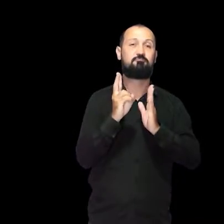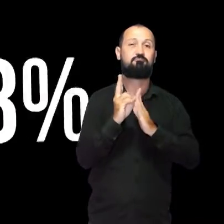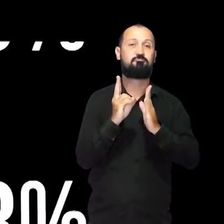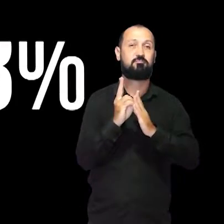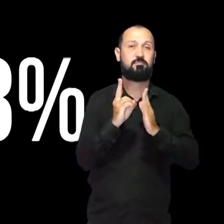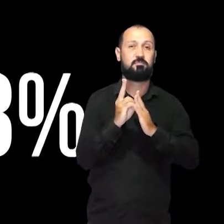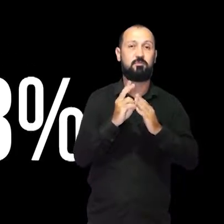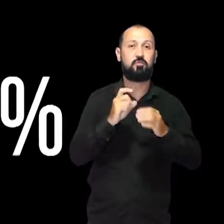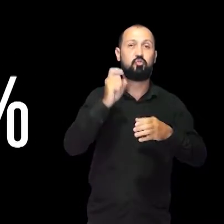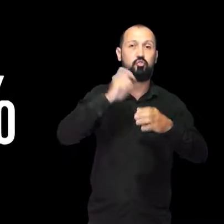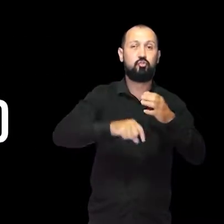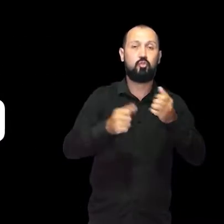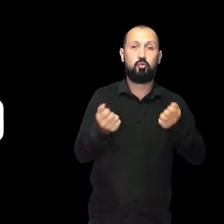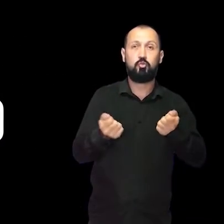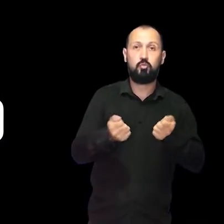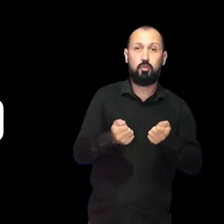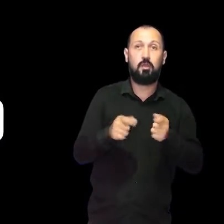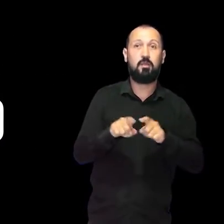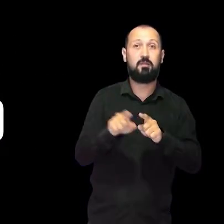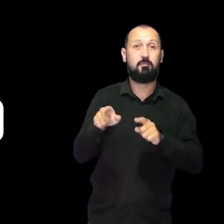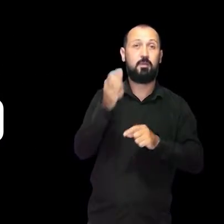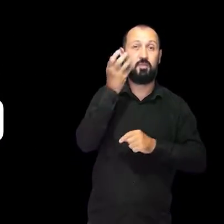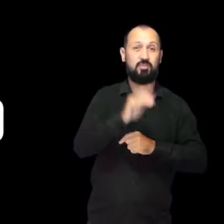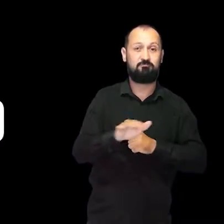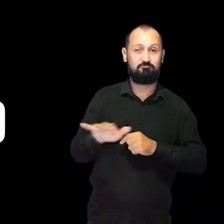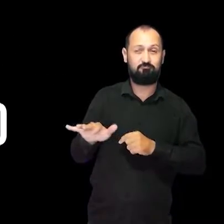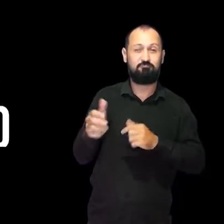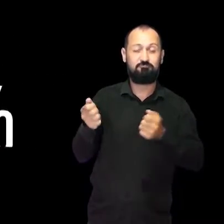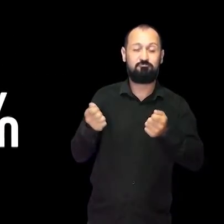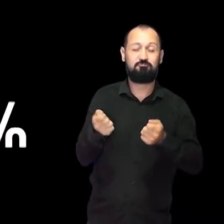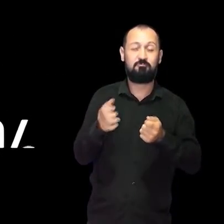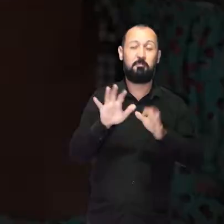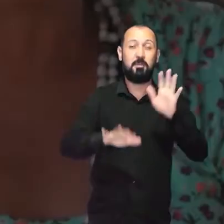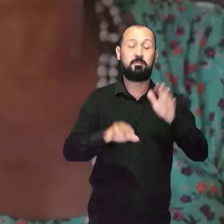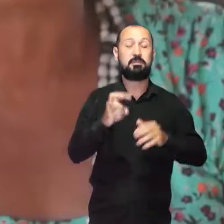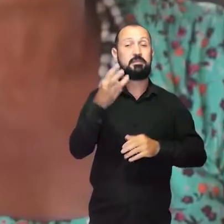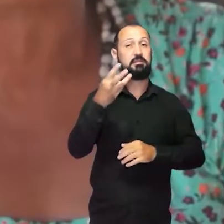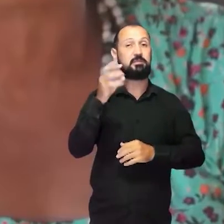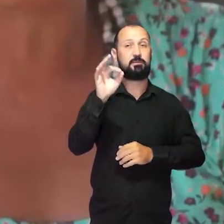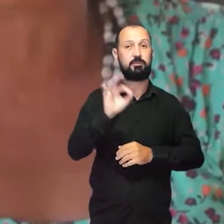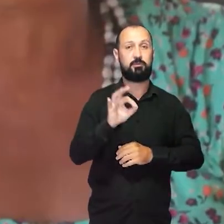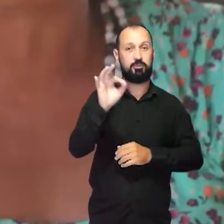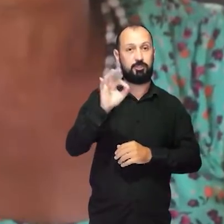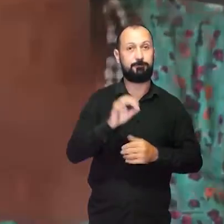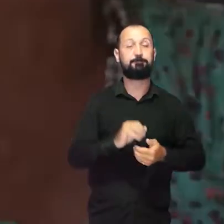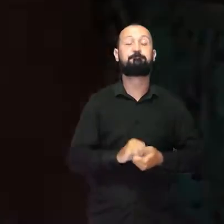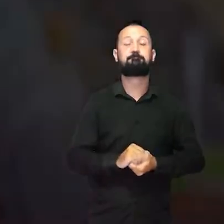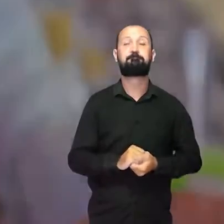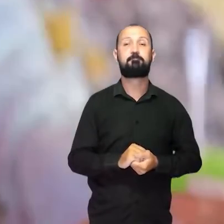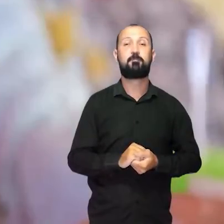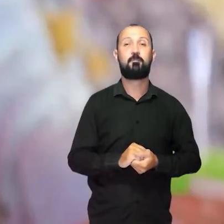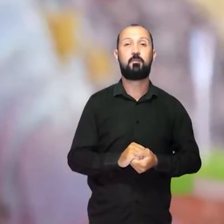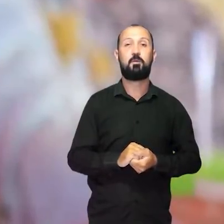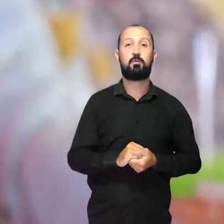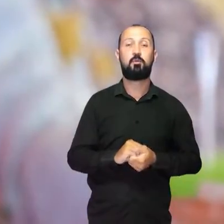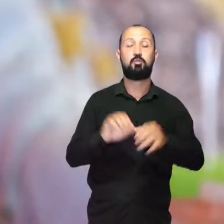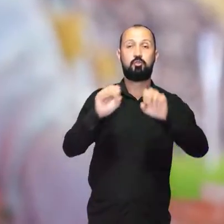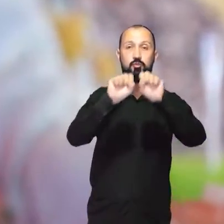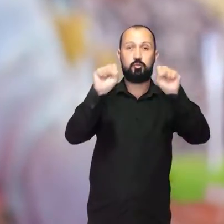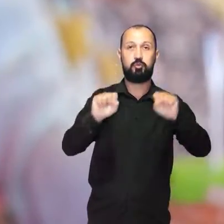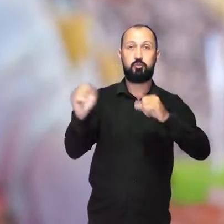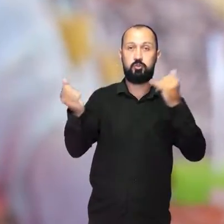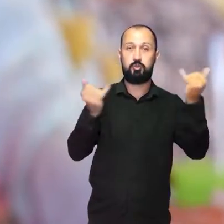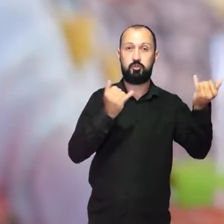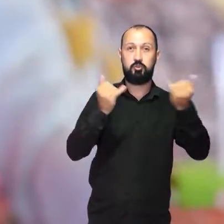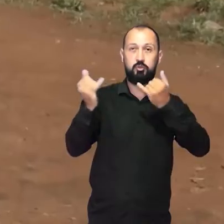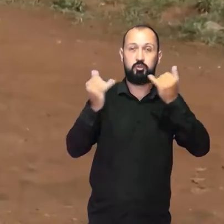de estupro e estupro de vulnerável corresponderam a 3%. O Sistema de Informação de Agravos